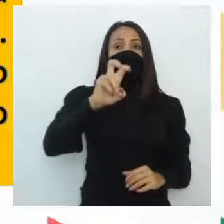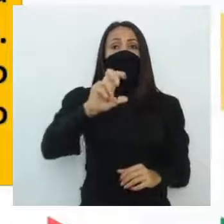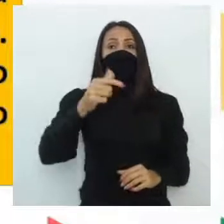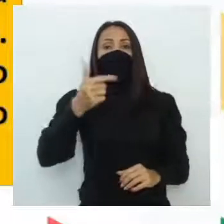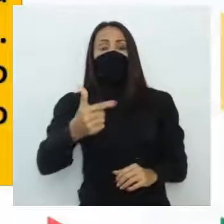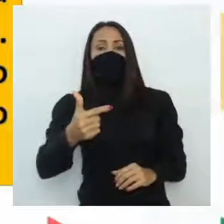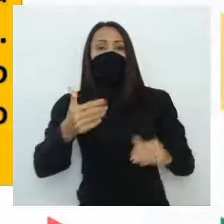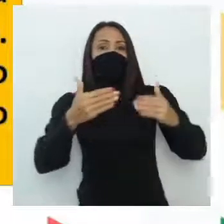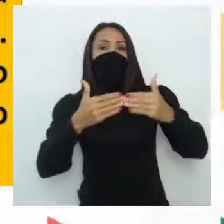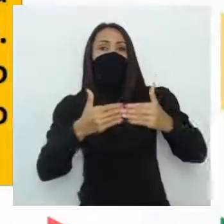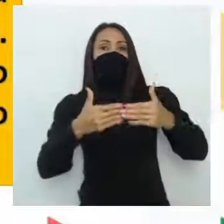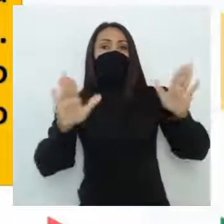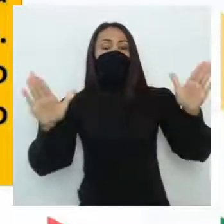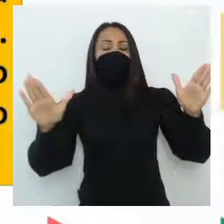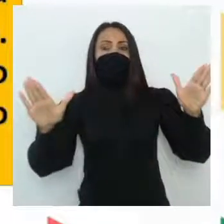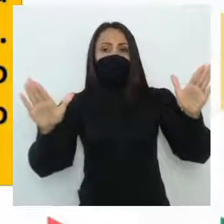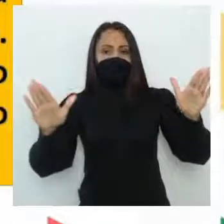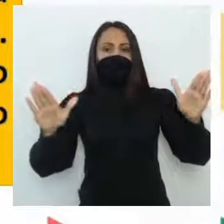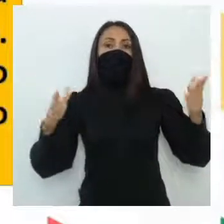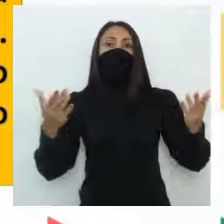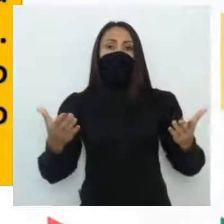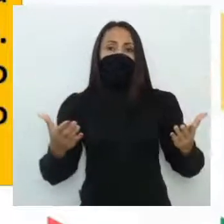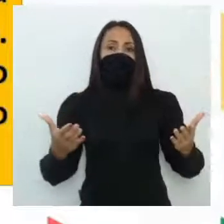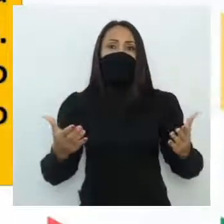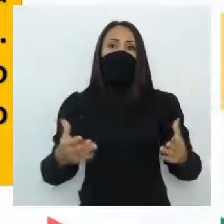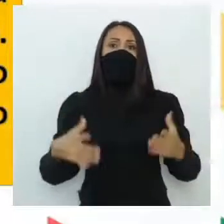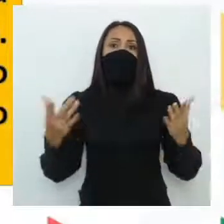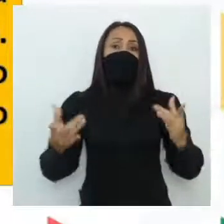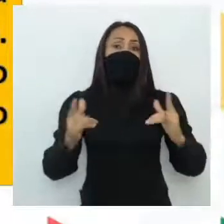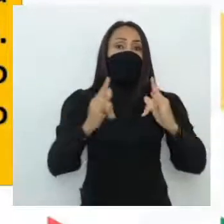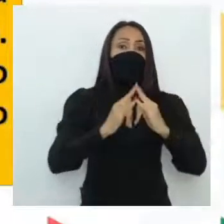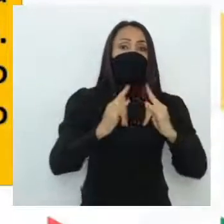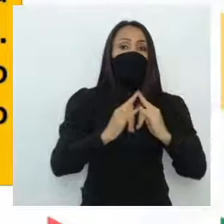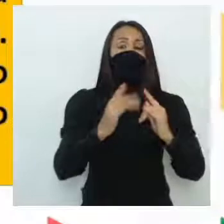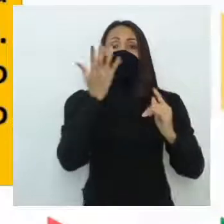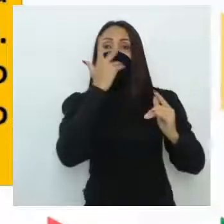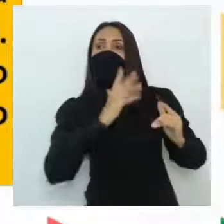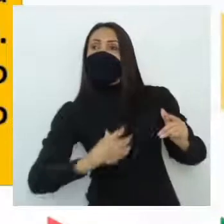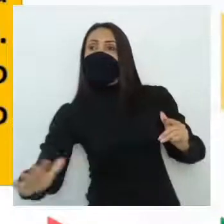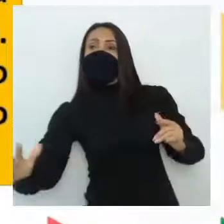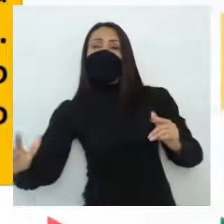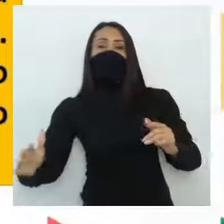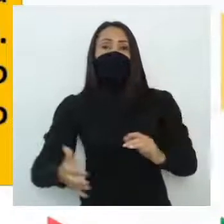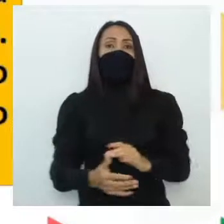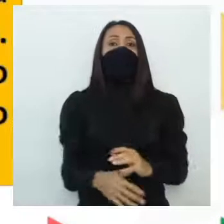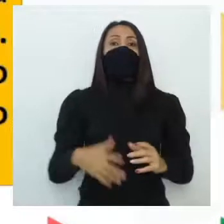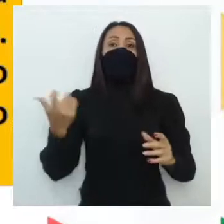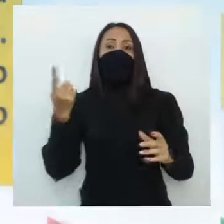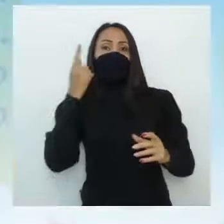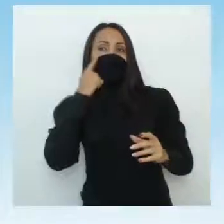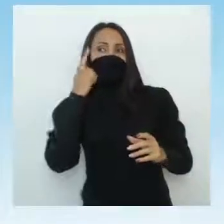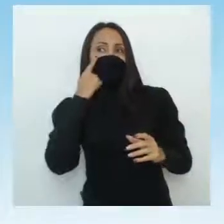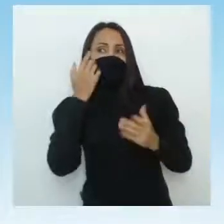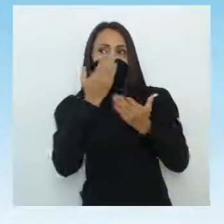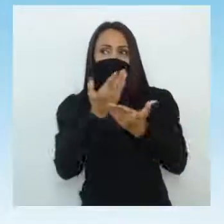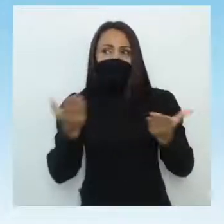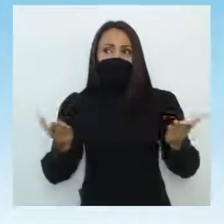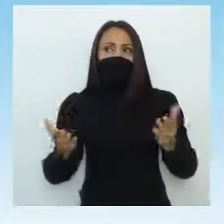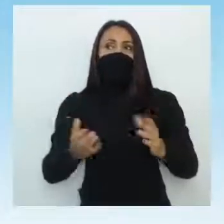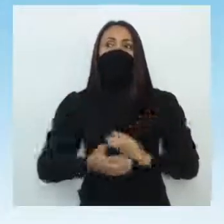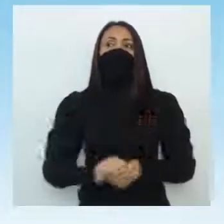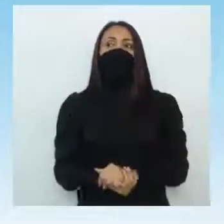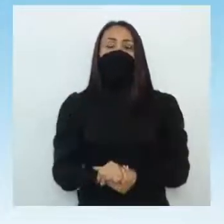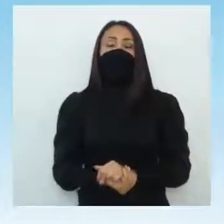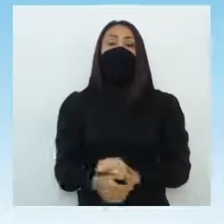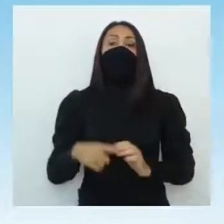lar infantil. Então, justamente, começa a ação. E é aí que nós observamos o seu espírito